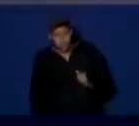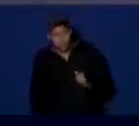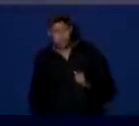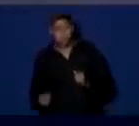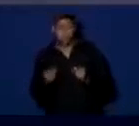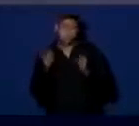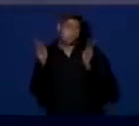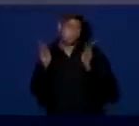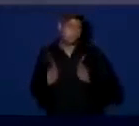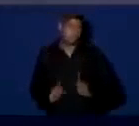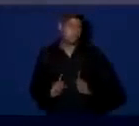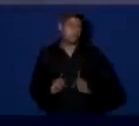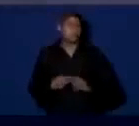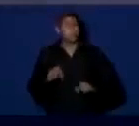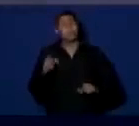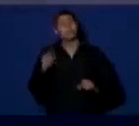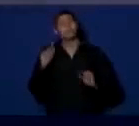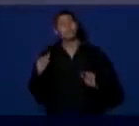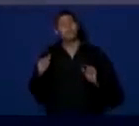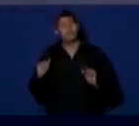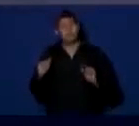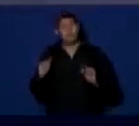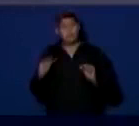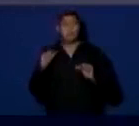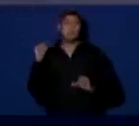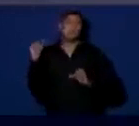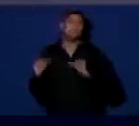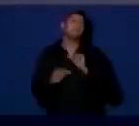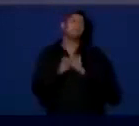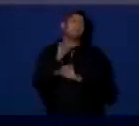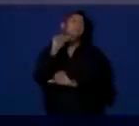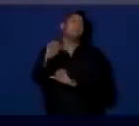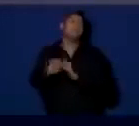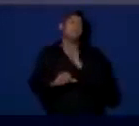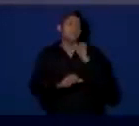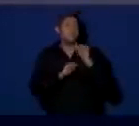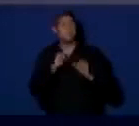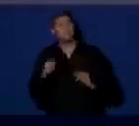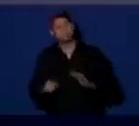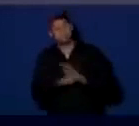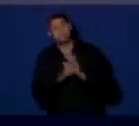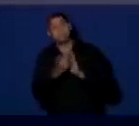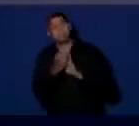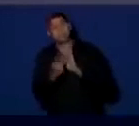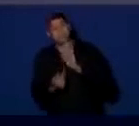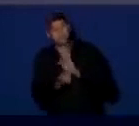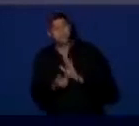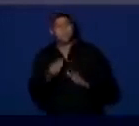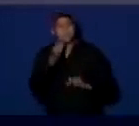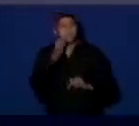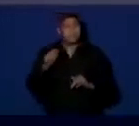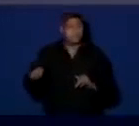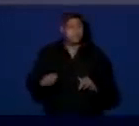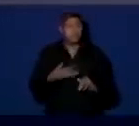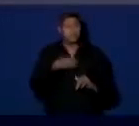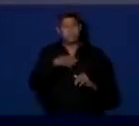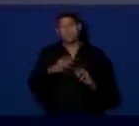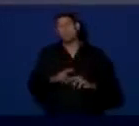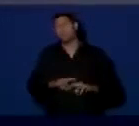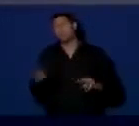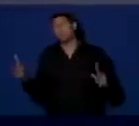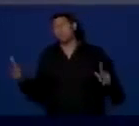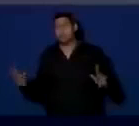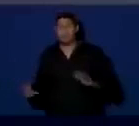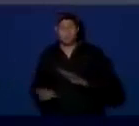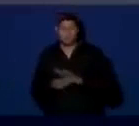acho, né? Mas, vamos dizer, nós estamos nessa mudança de paradigma, né, para se tentar um novo modelo